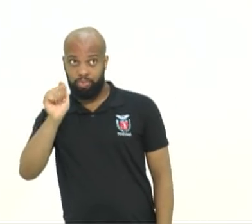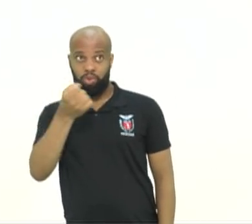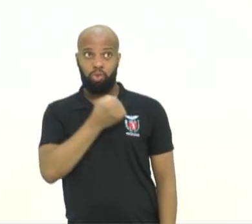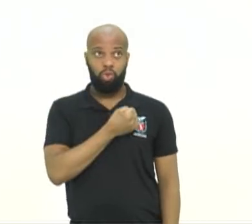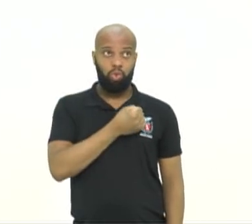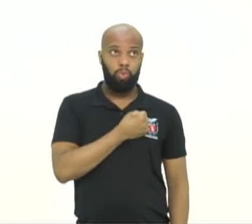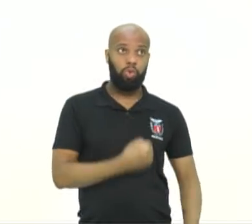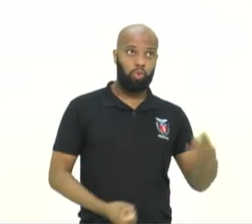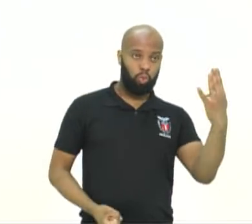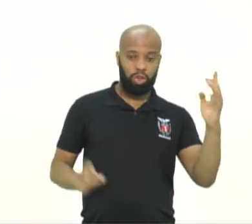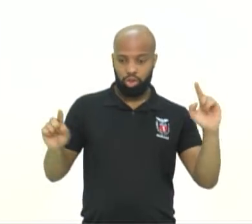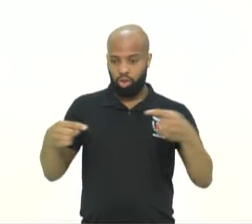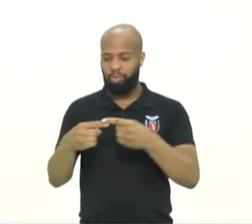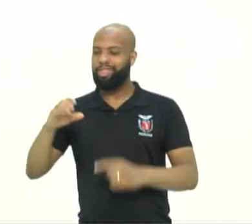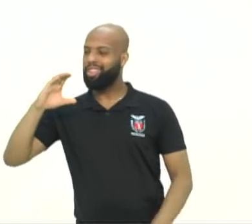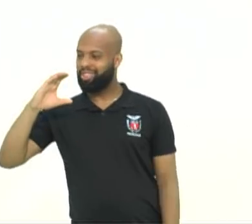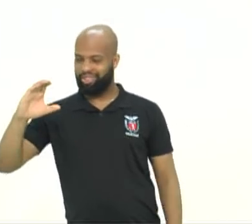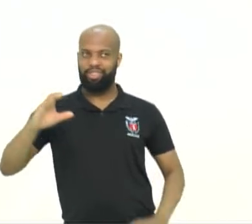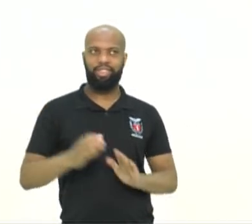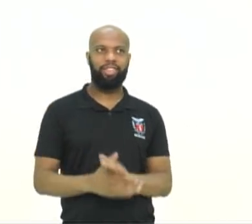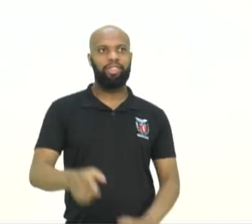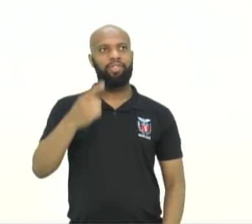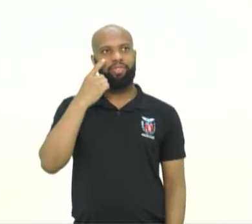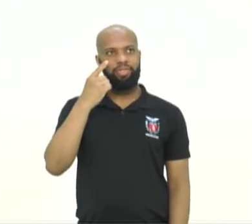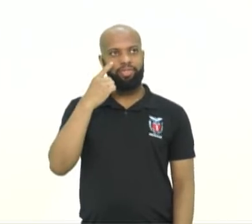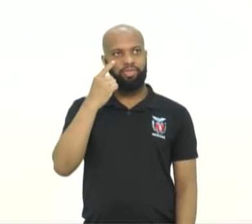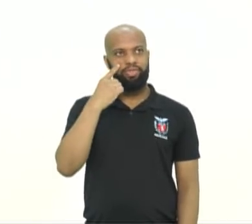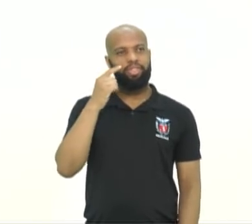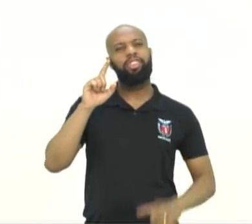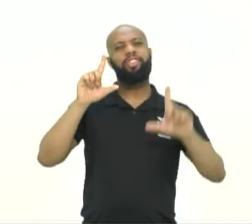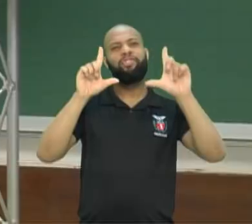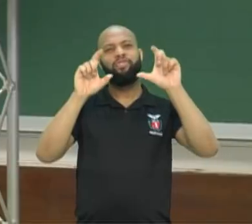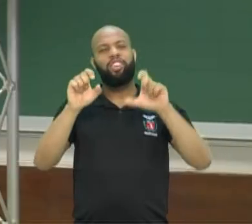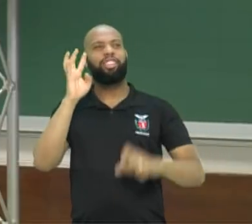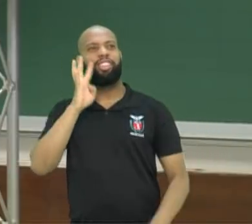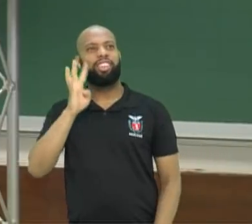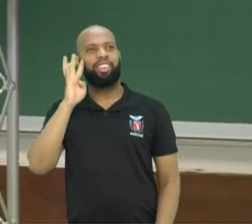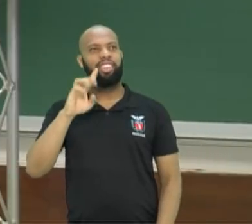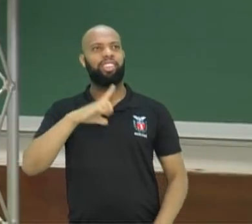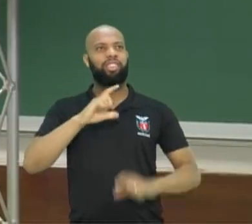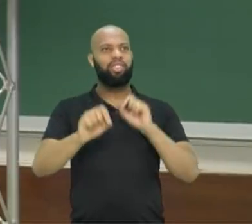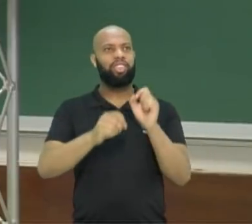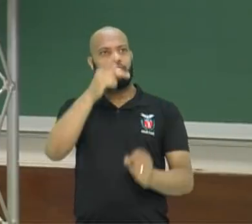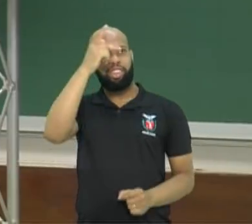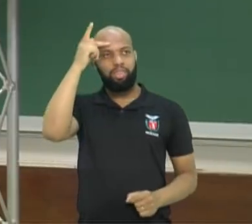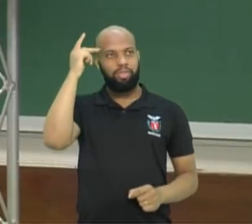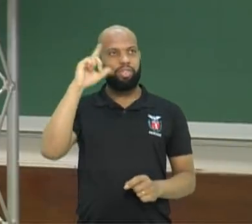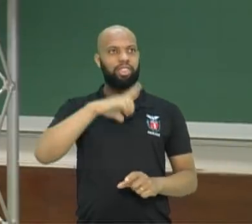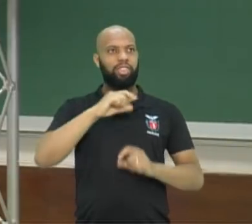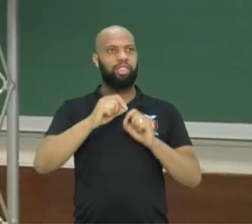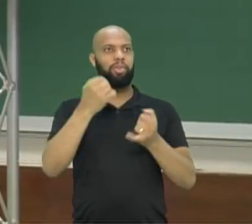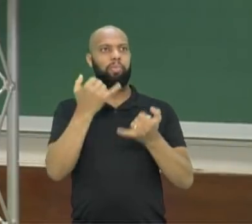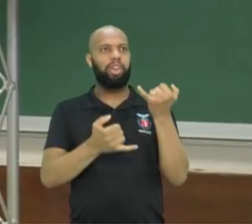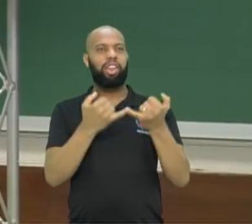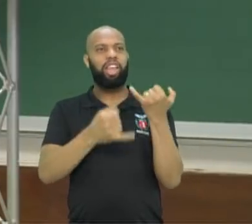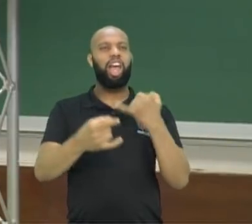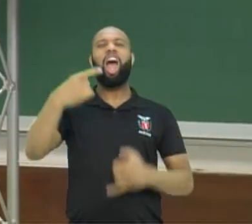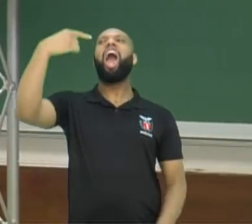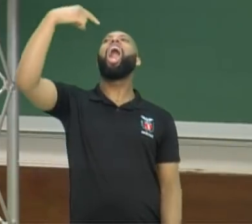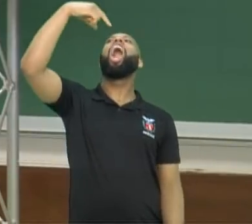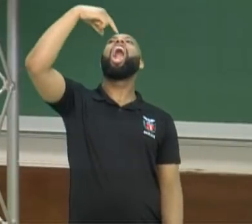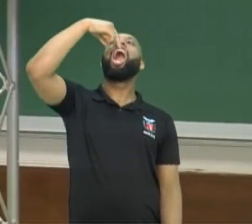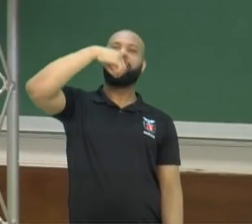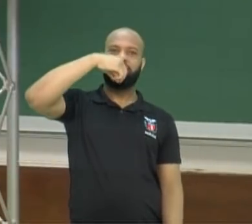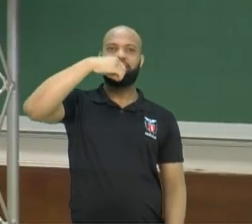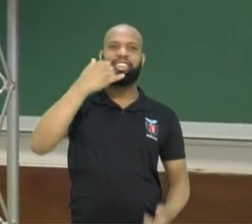letra C, uma photography, ok? Essas fotografias assim são tão legais, né? Ó, a pessoa tá lá atrás, parece que ela tá engolindo, né? São as